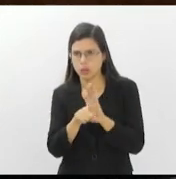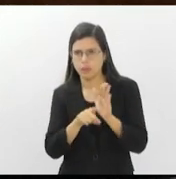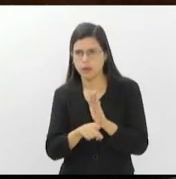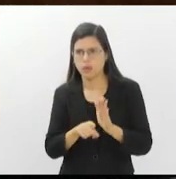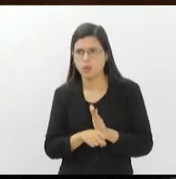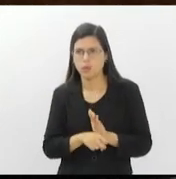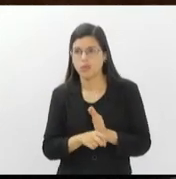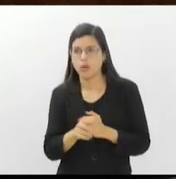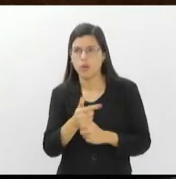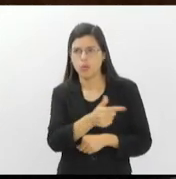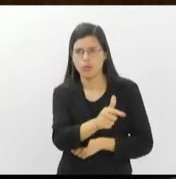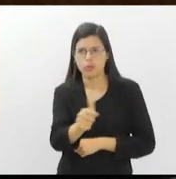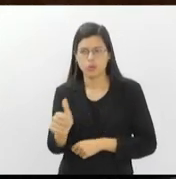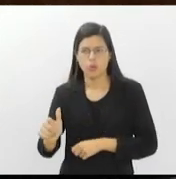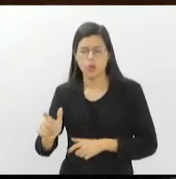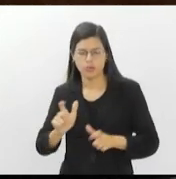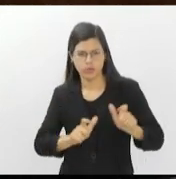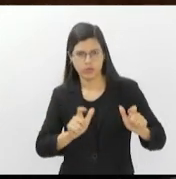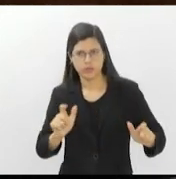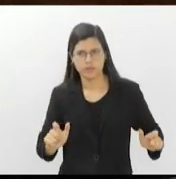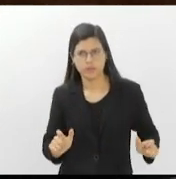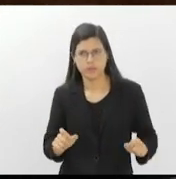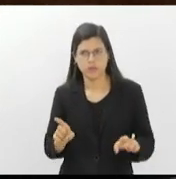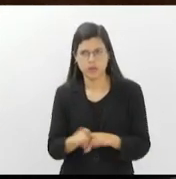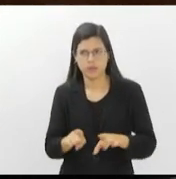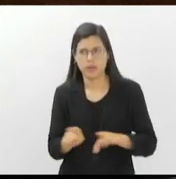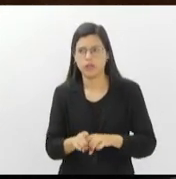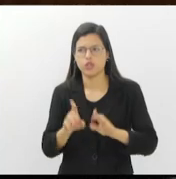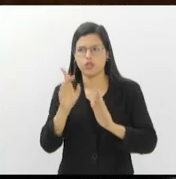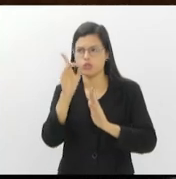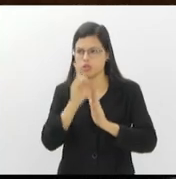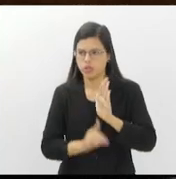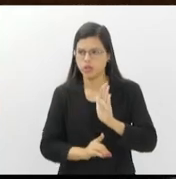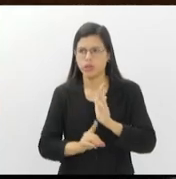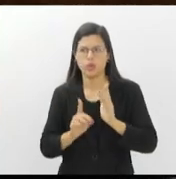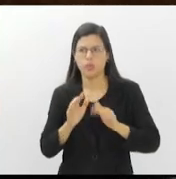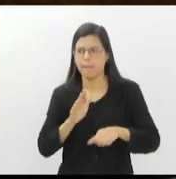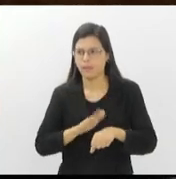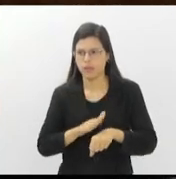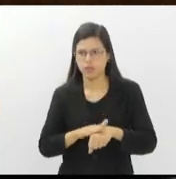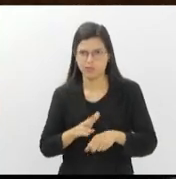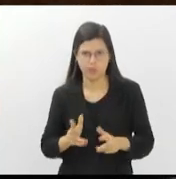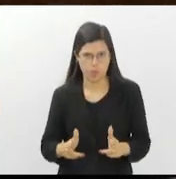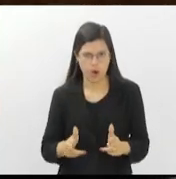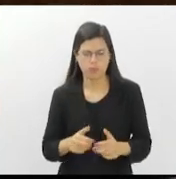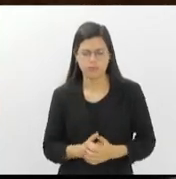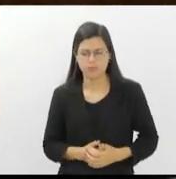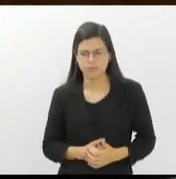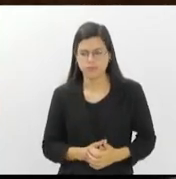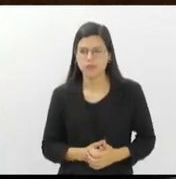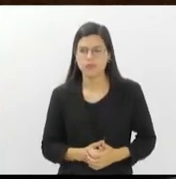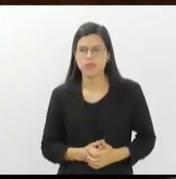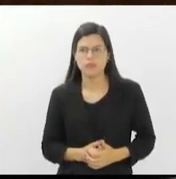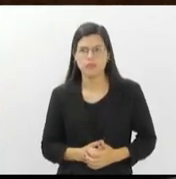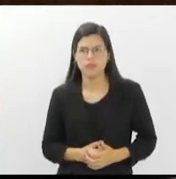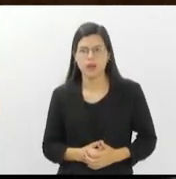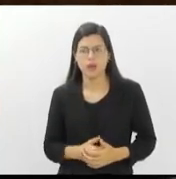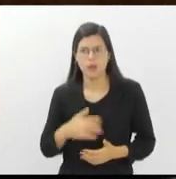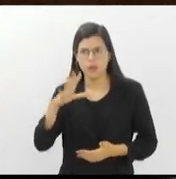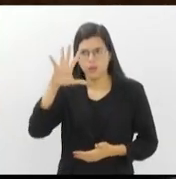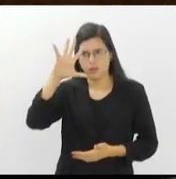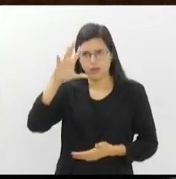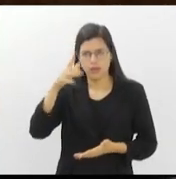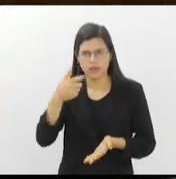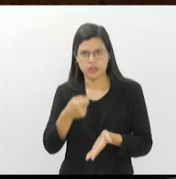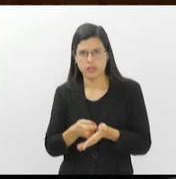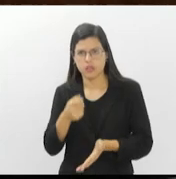os outros teriam o mesmo direito. Bom, quanto foi decidida